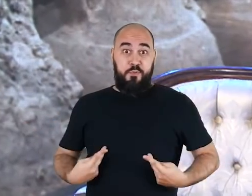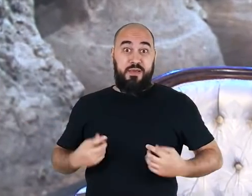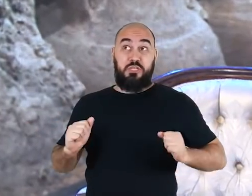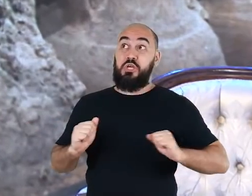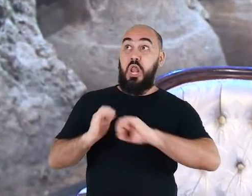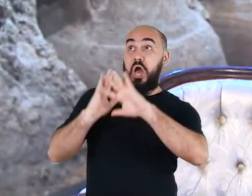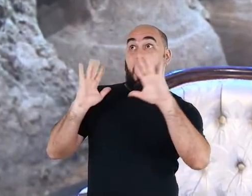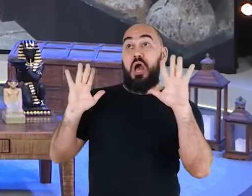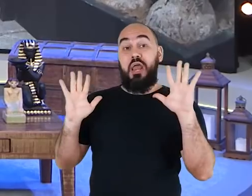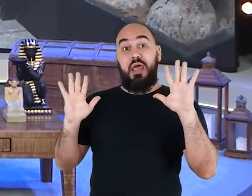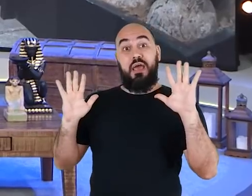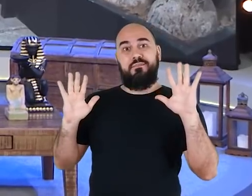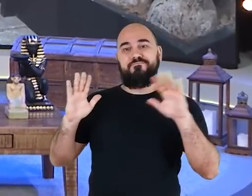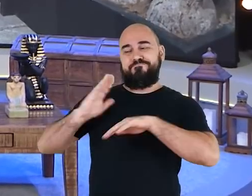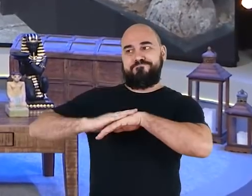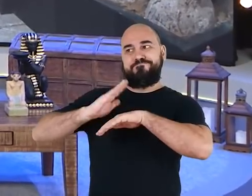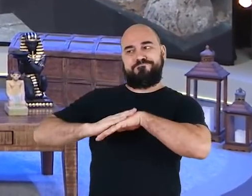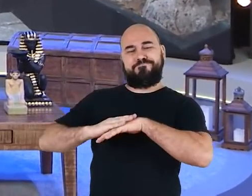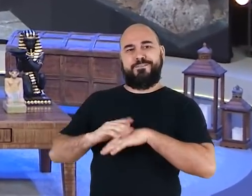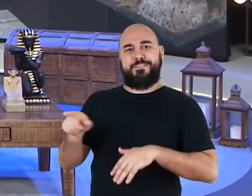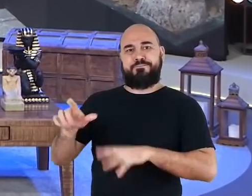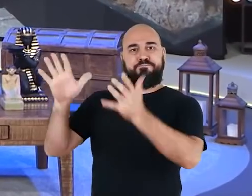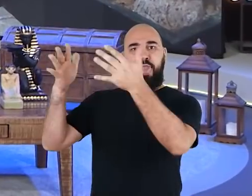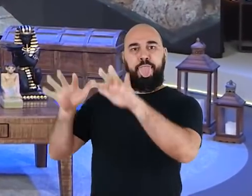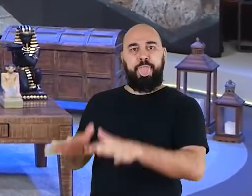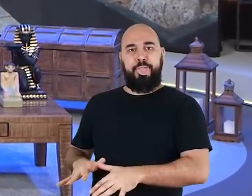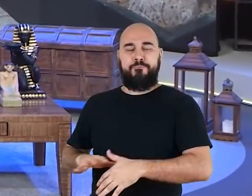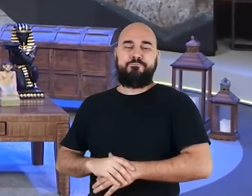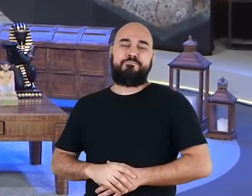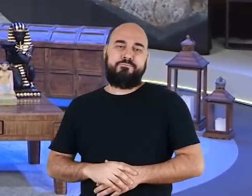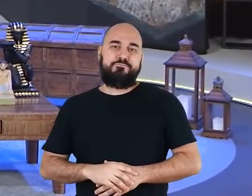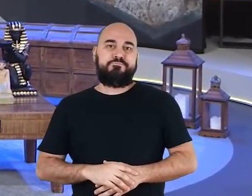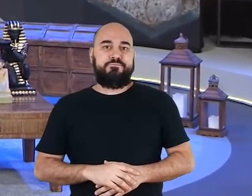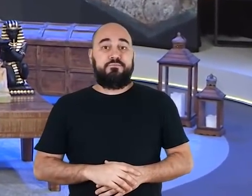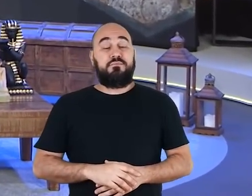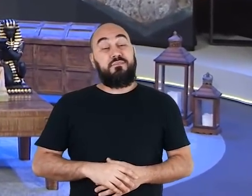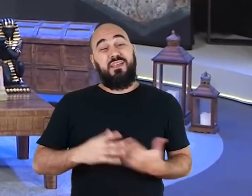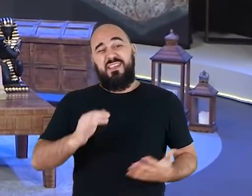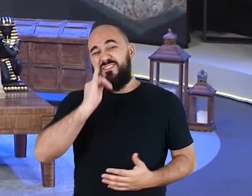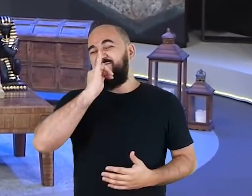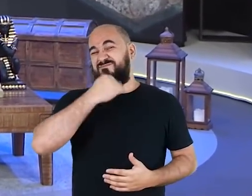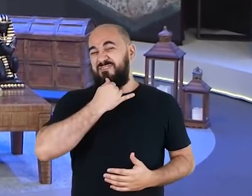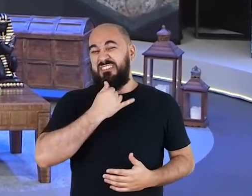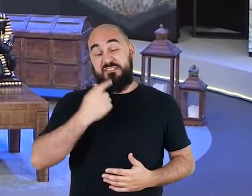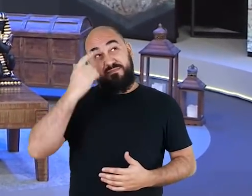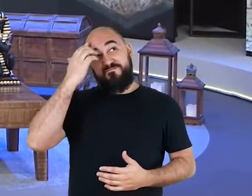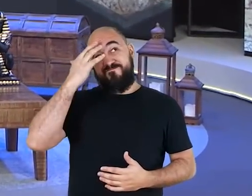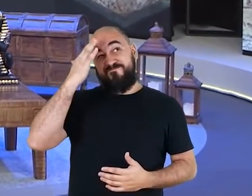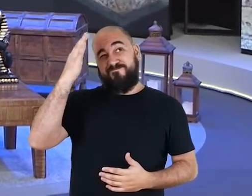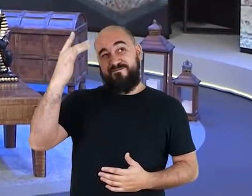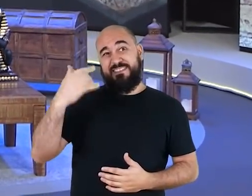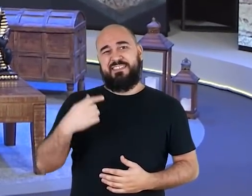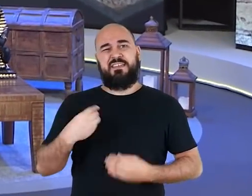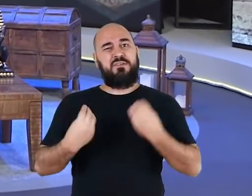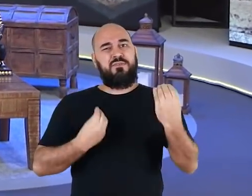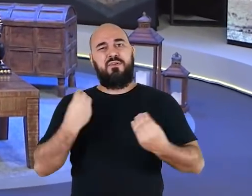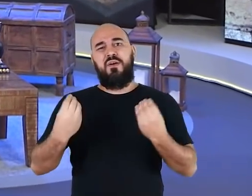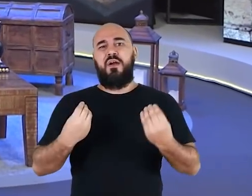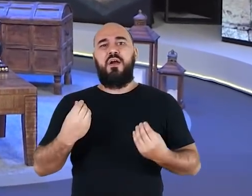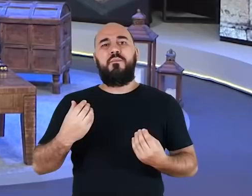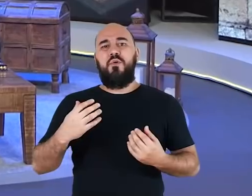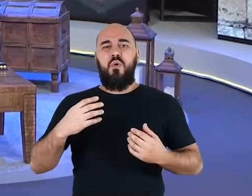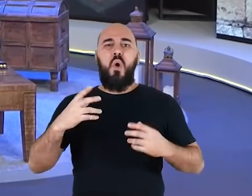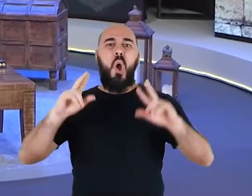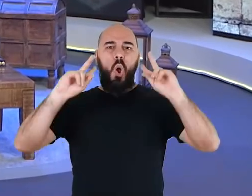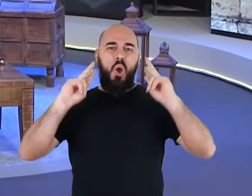destruído. Aliás, é triste e ao mesmo tempo nos faz pensar e refletir sobre a brevidade das ações